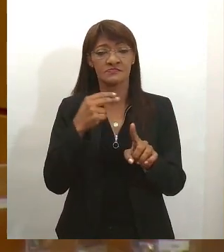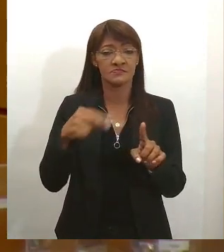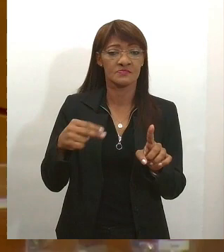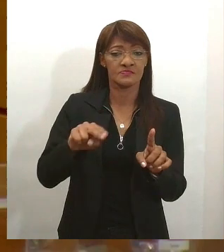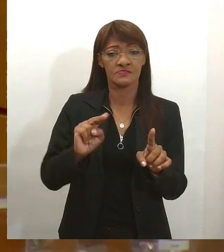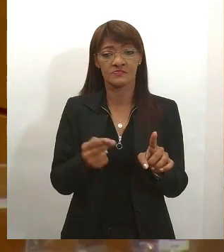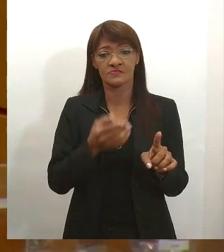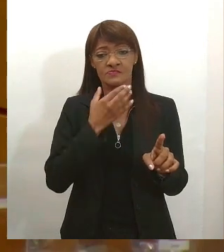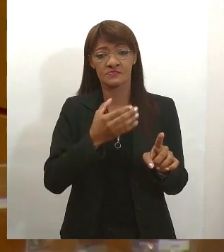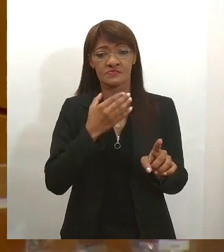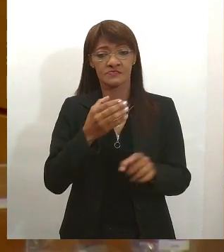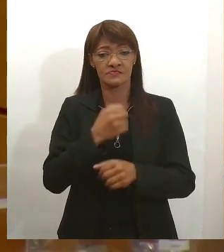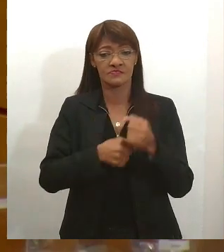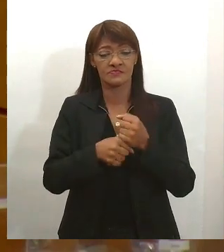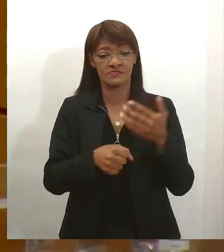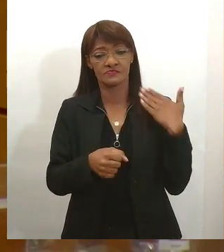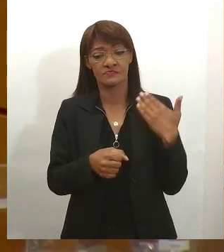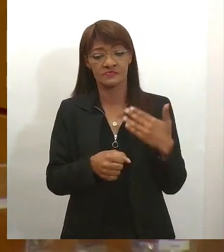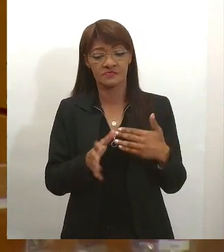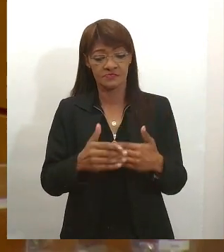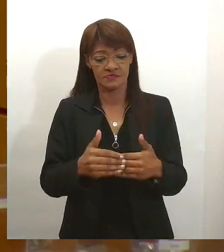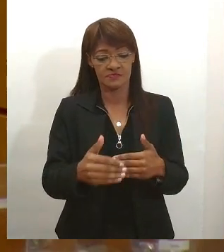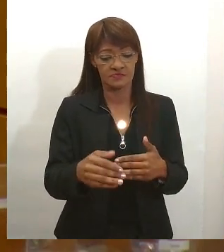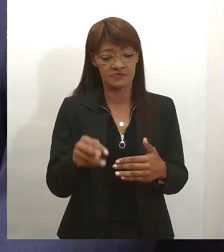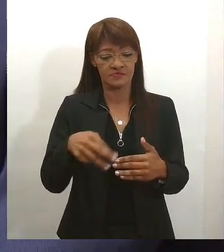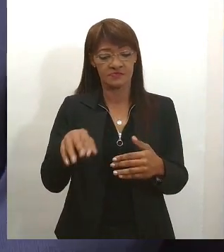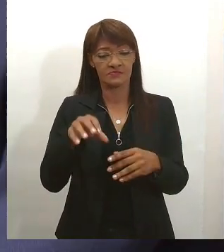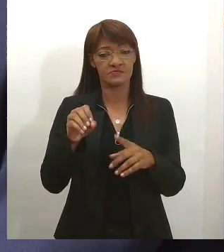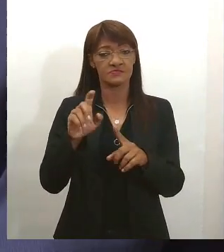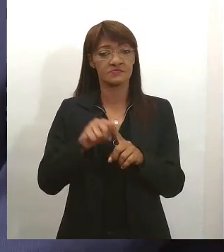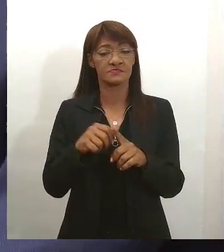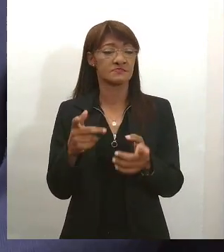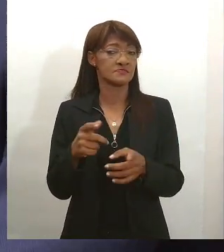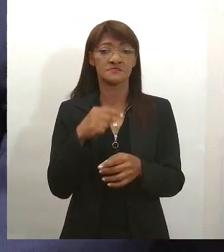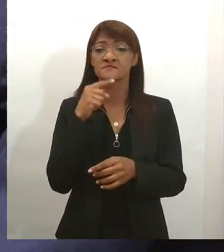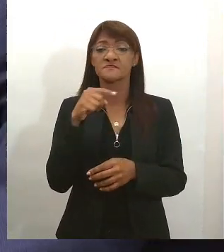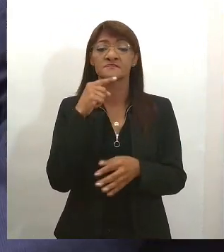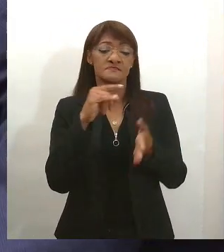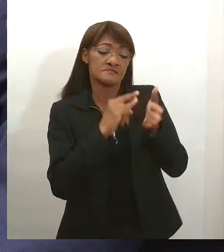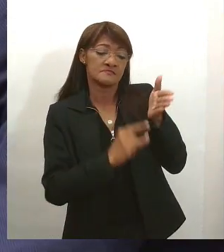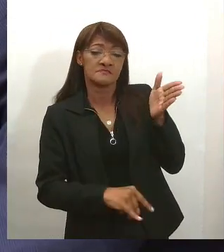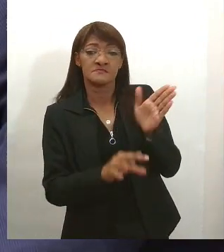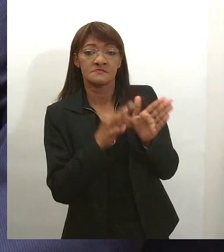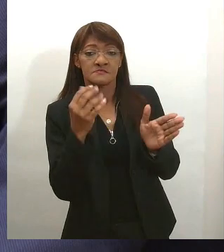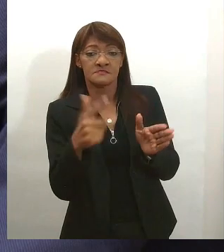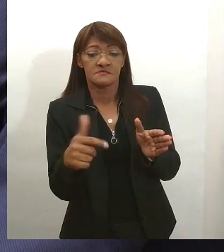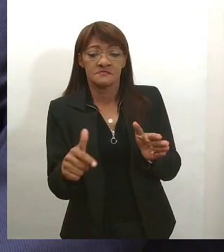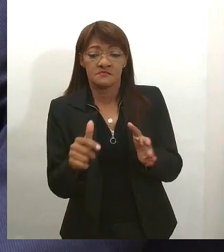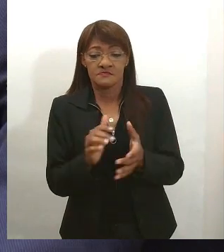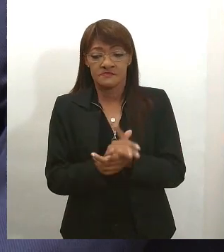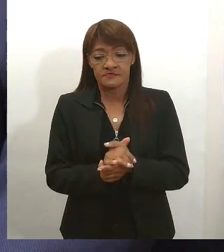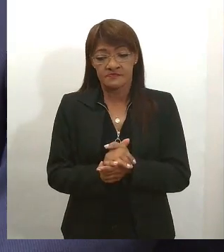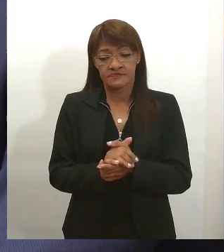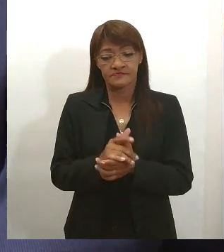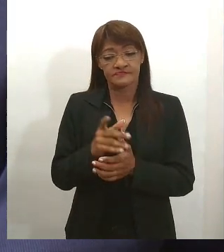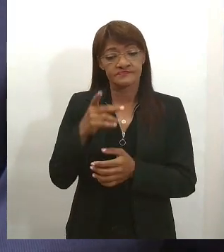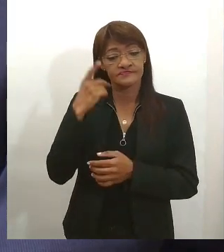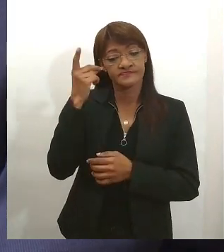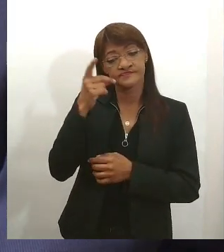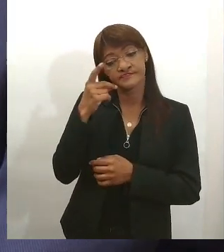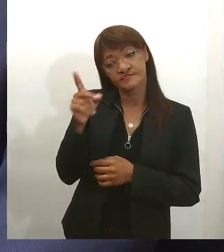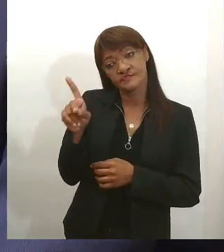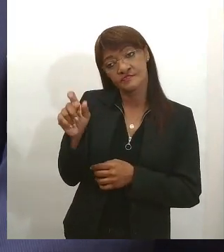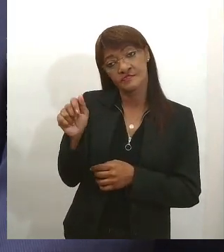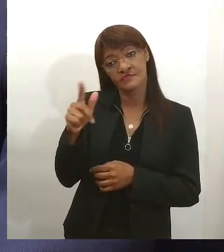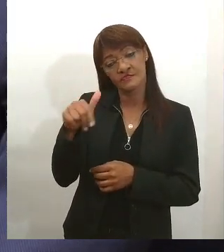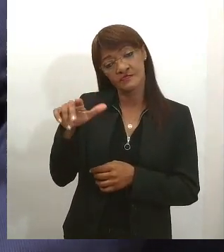não consegue a liberação e o credenciamento. O deputado Paulo Júnior pediu uma parte para sugerir a presença do